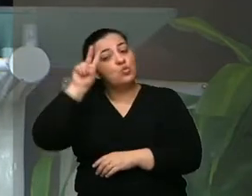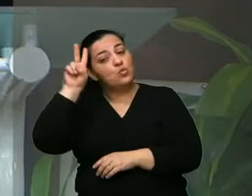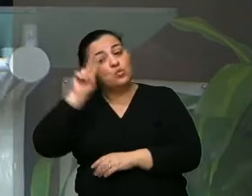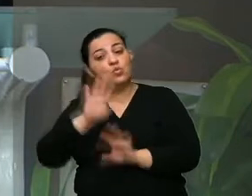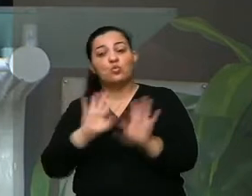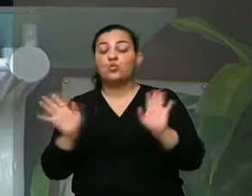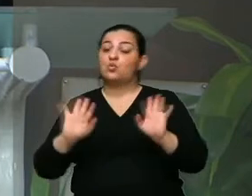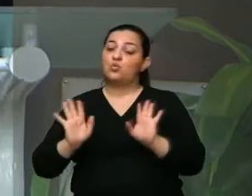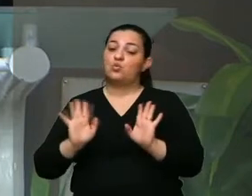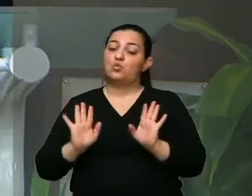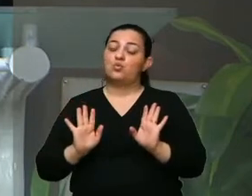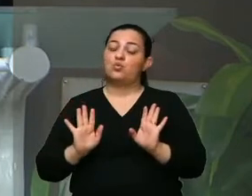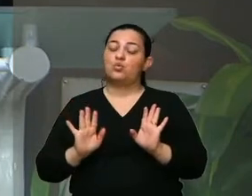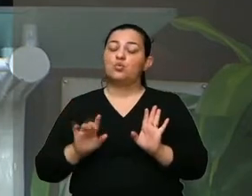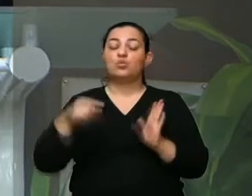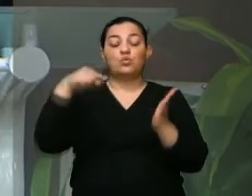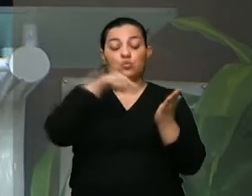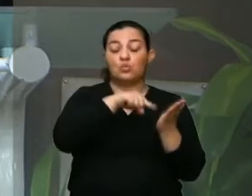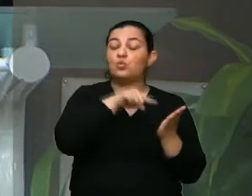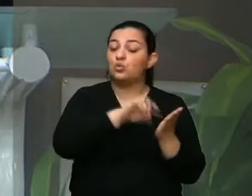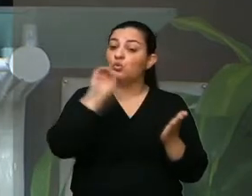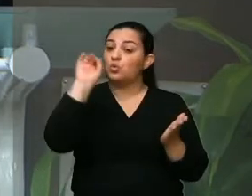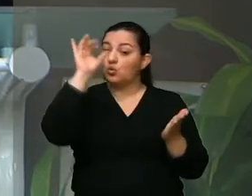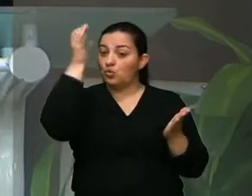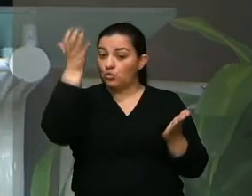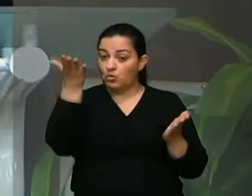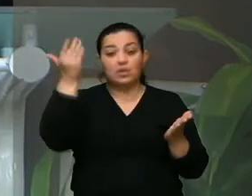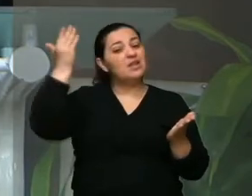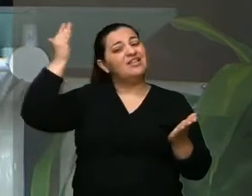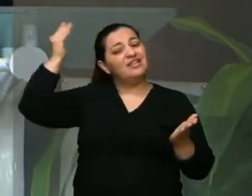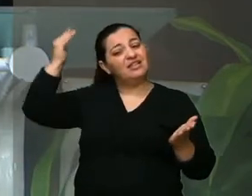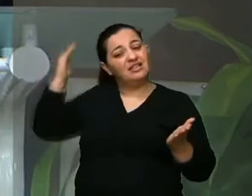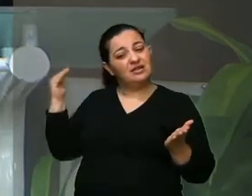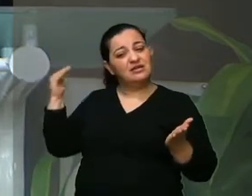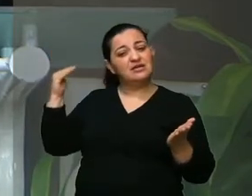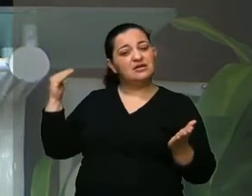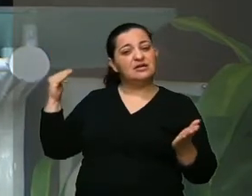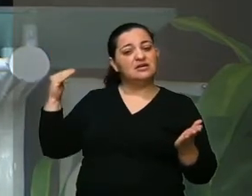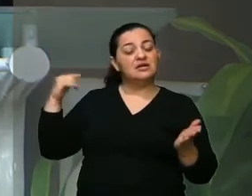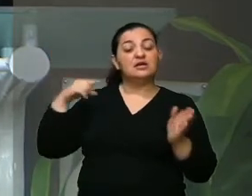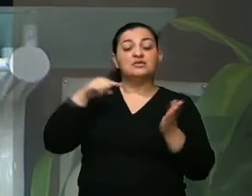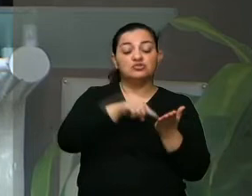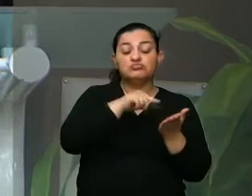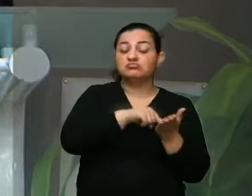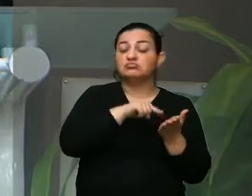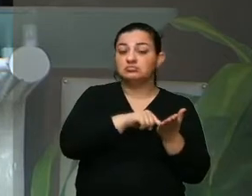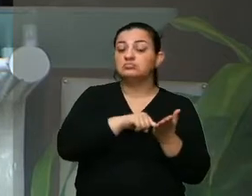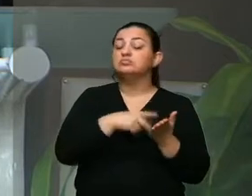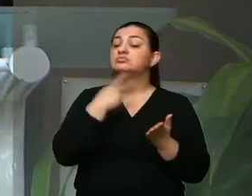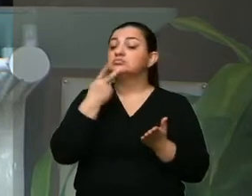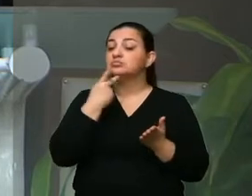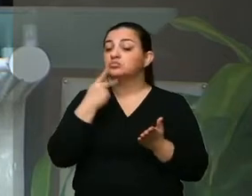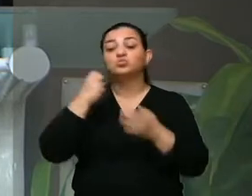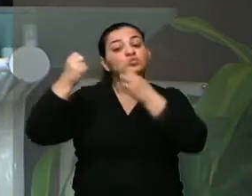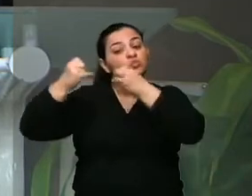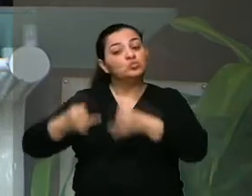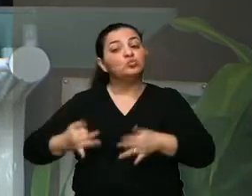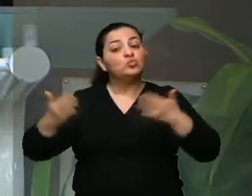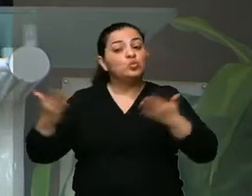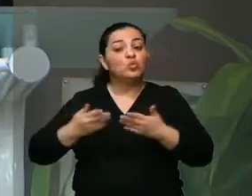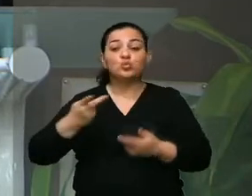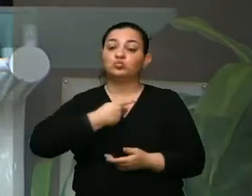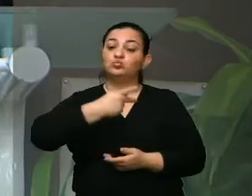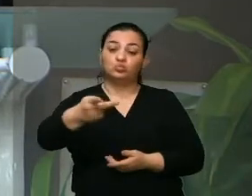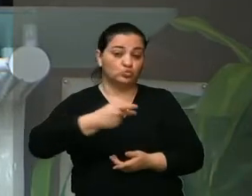isso aqui aconteciam lá atrás e é isso aqui está falando de hoje pra eu e